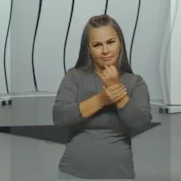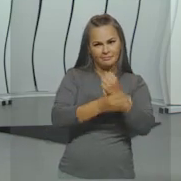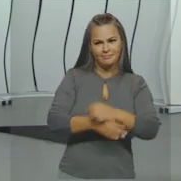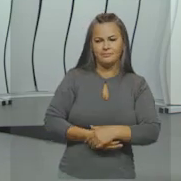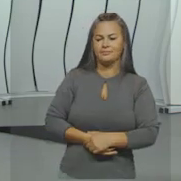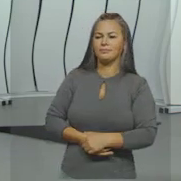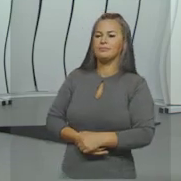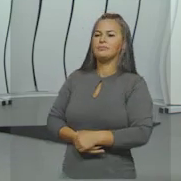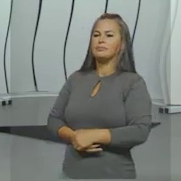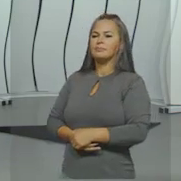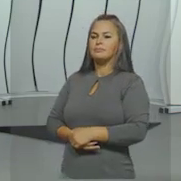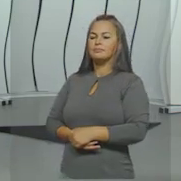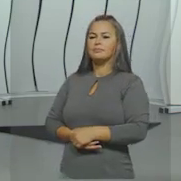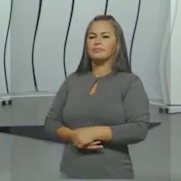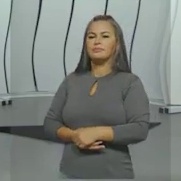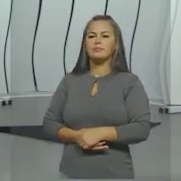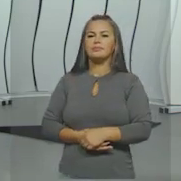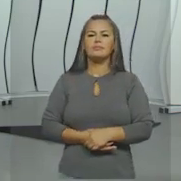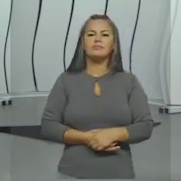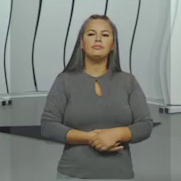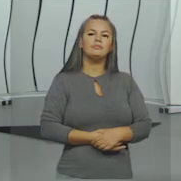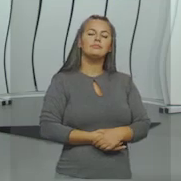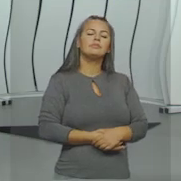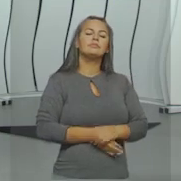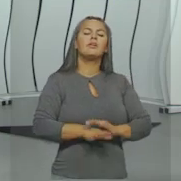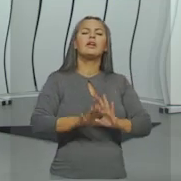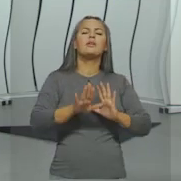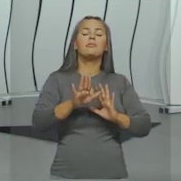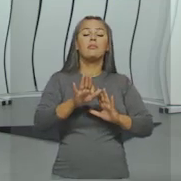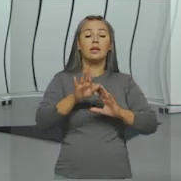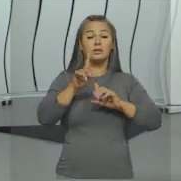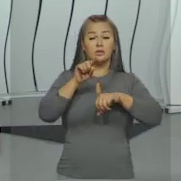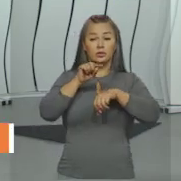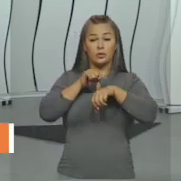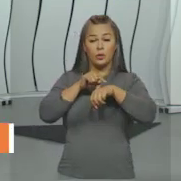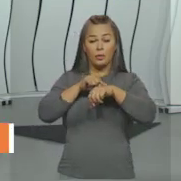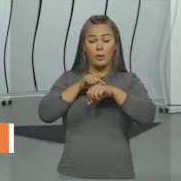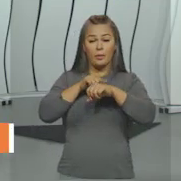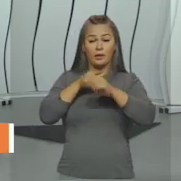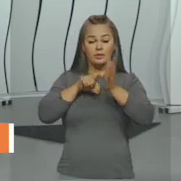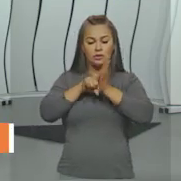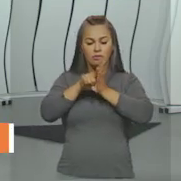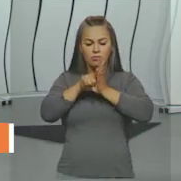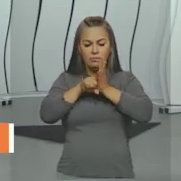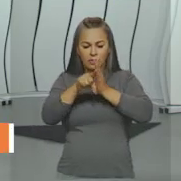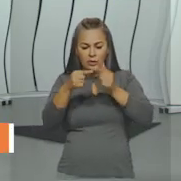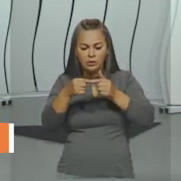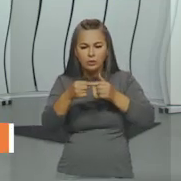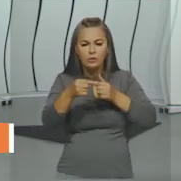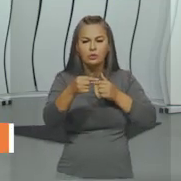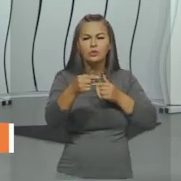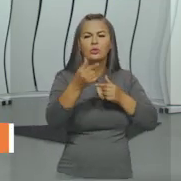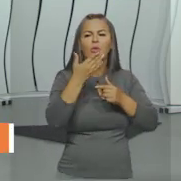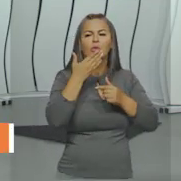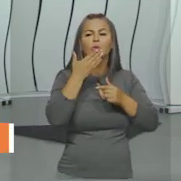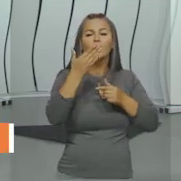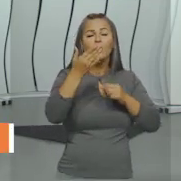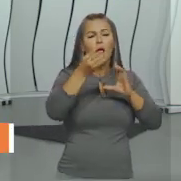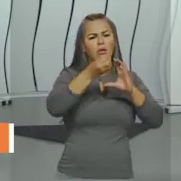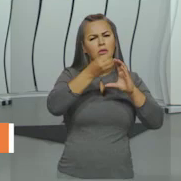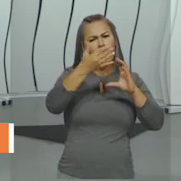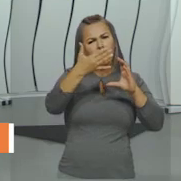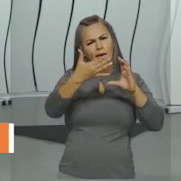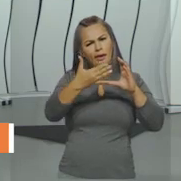Quais elementos são analisados pelos meteorologistas para que você tenha esses dados aí do